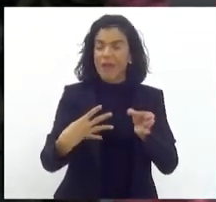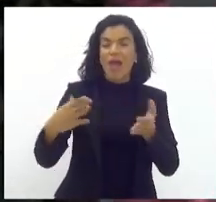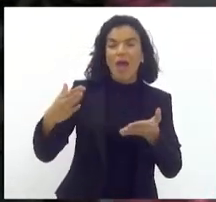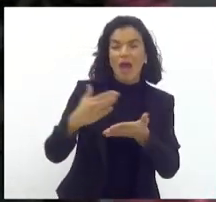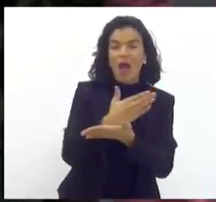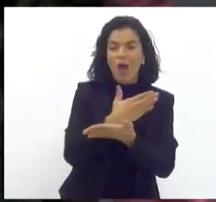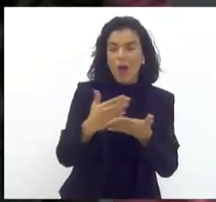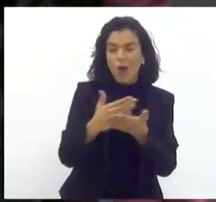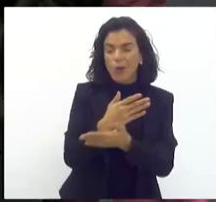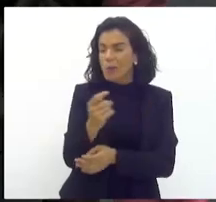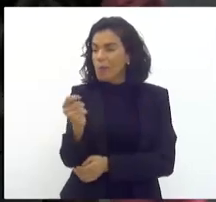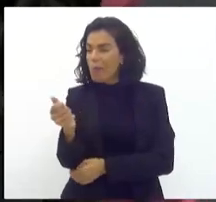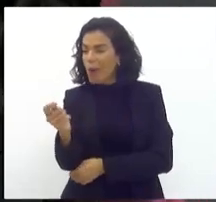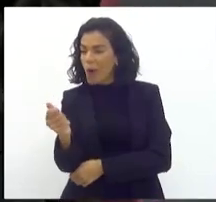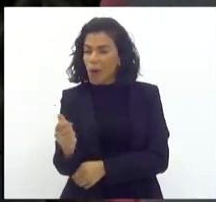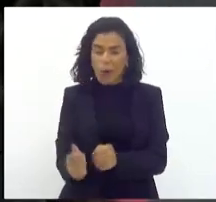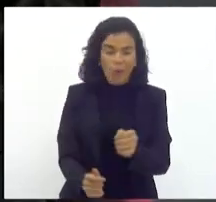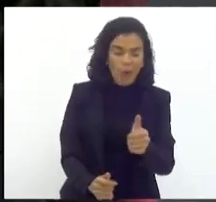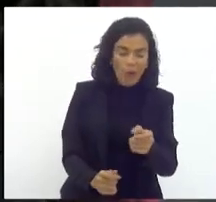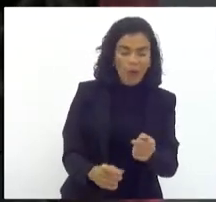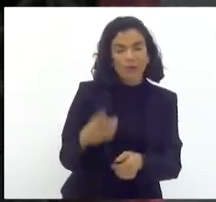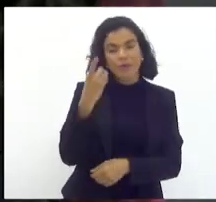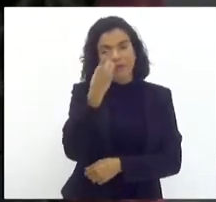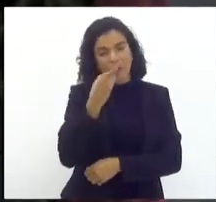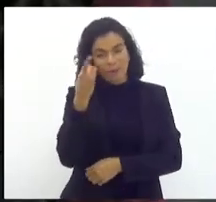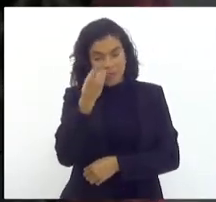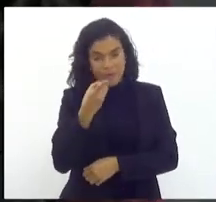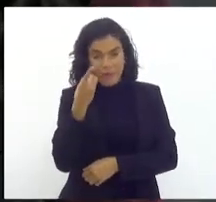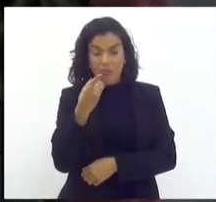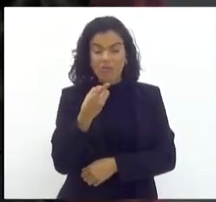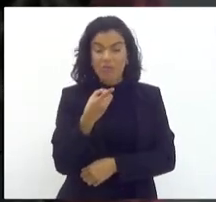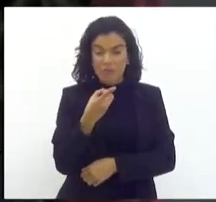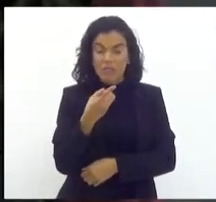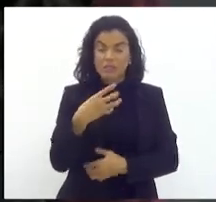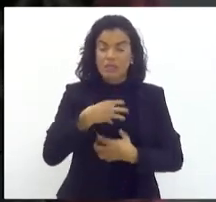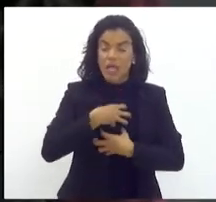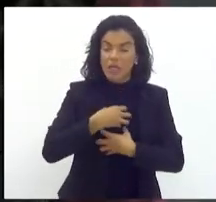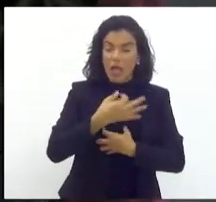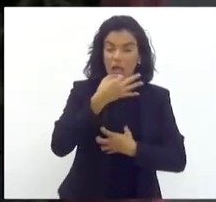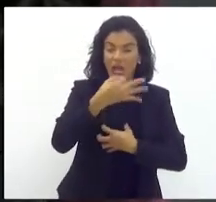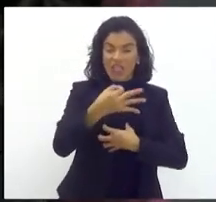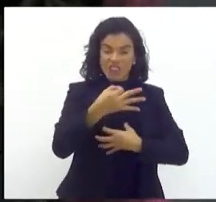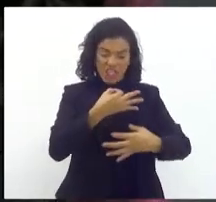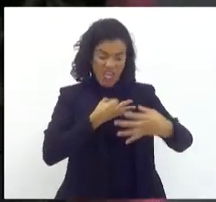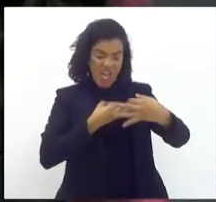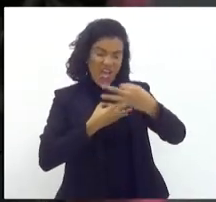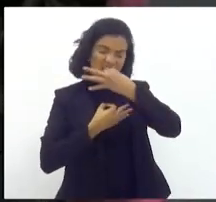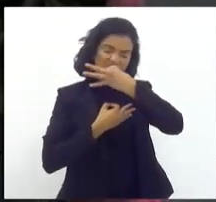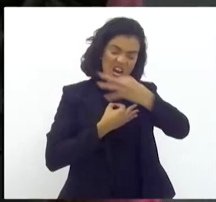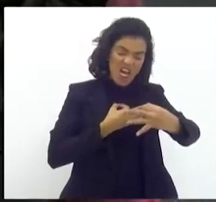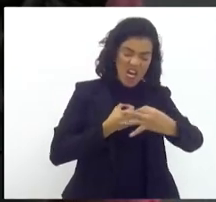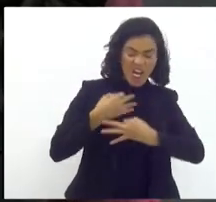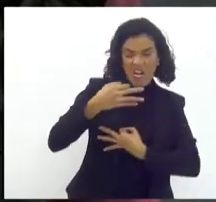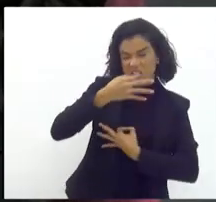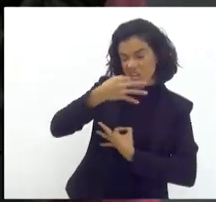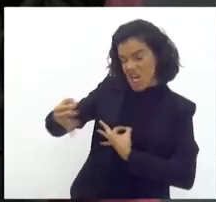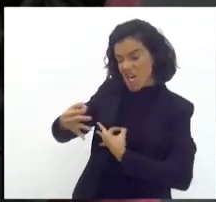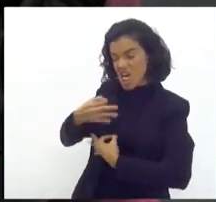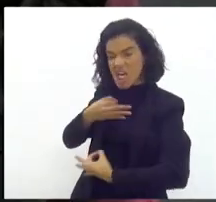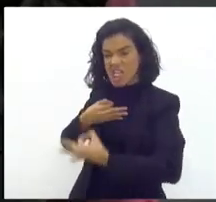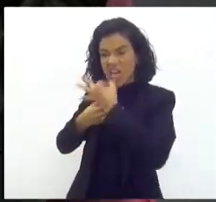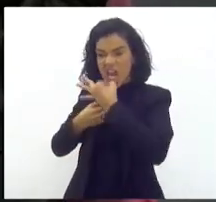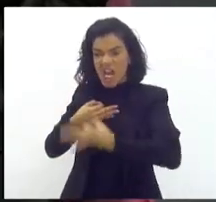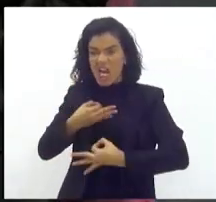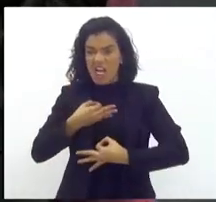alguns poucos deputados levam a crítica para aquilo que não é da política